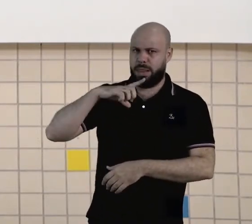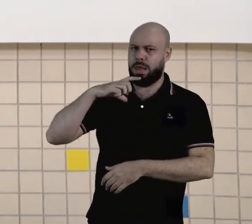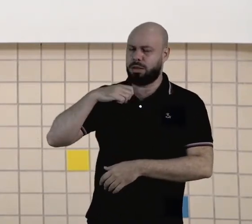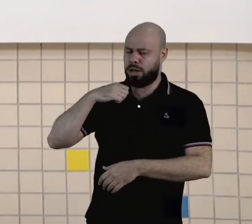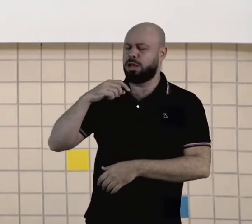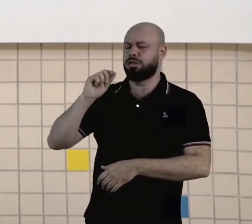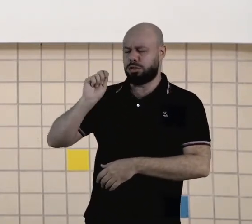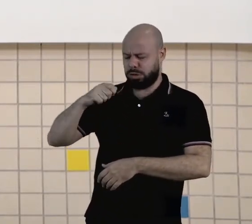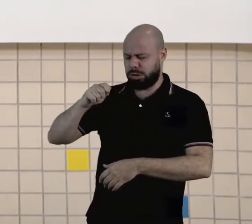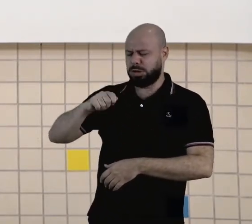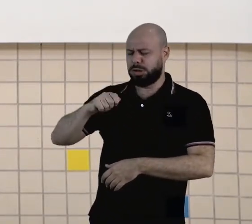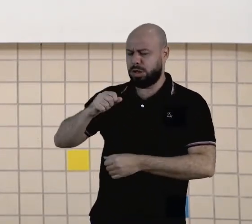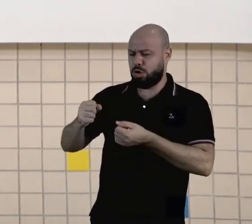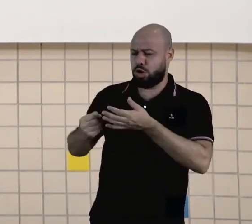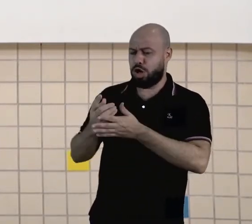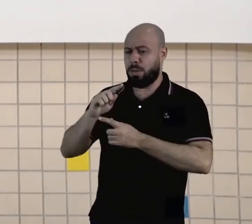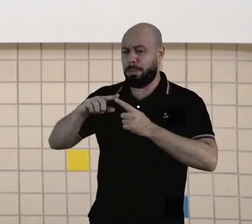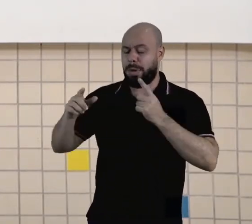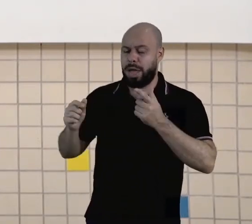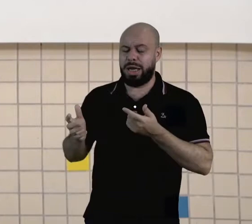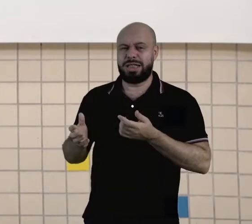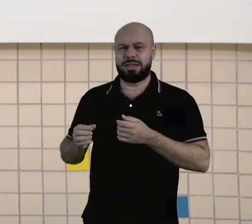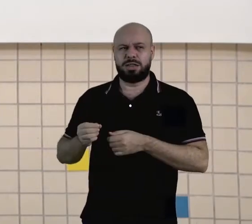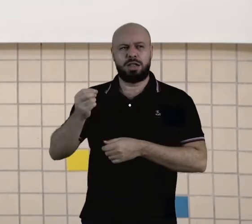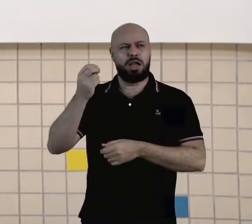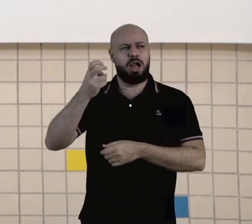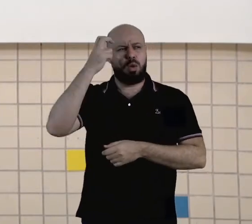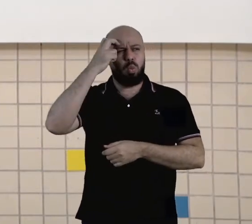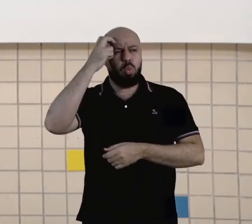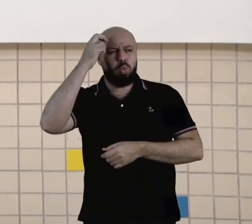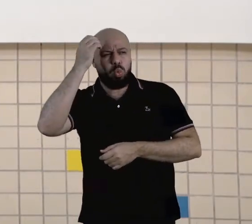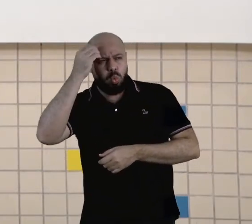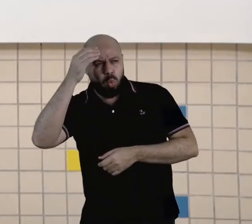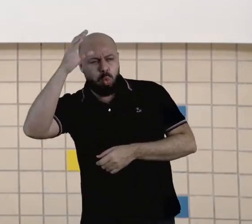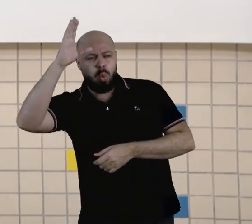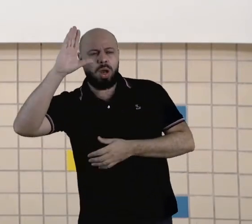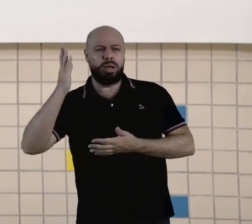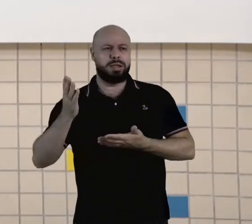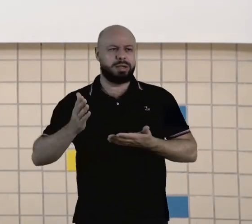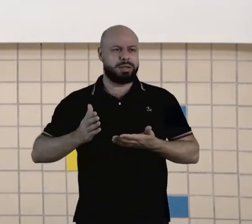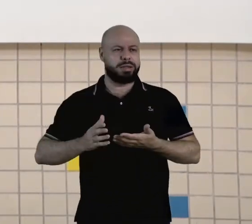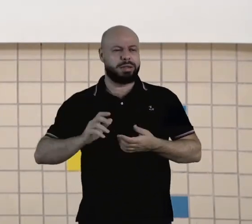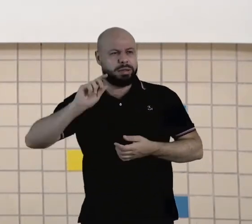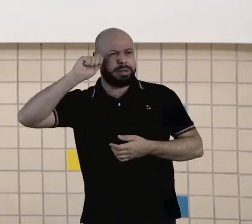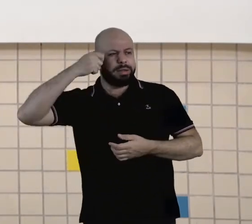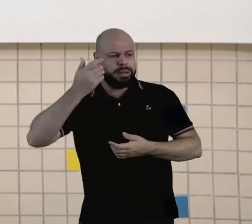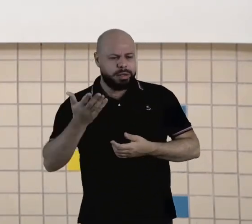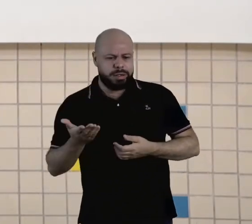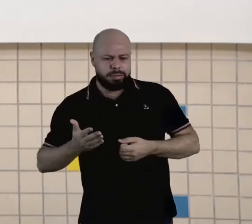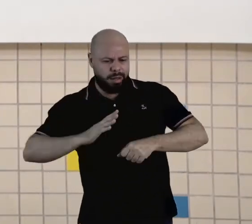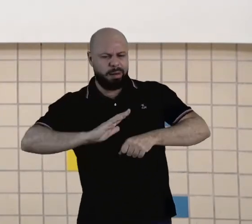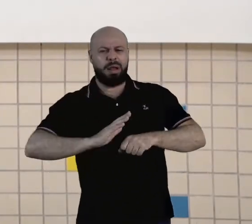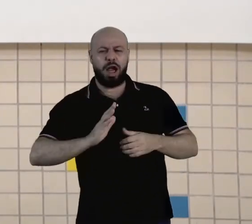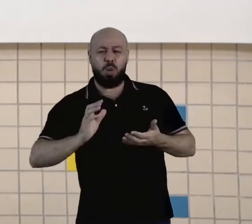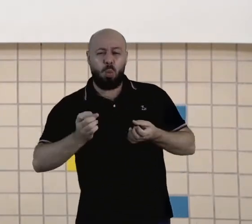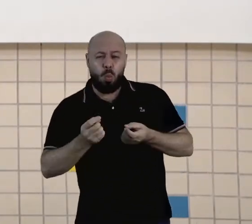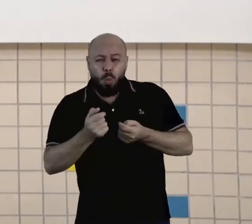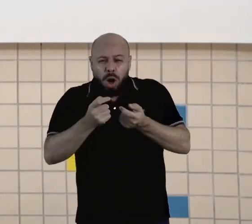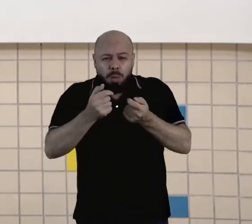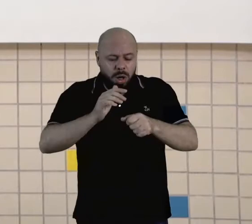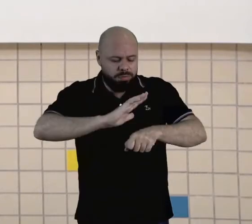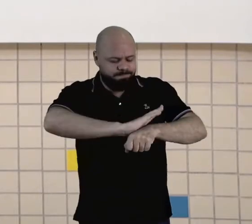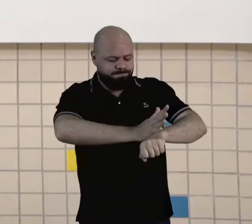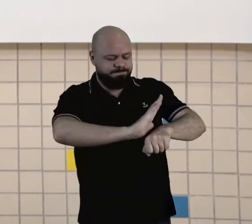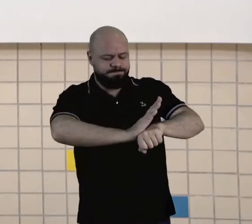uma destruição da sociedade, da cultura negra, uma tentativa de aniquilação da cultura e da sociedade negra.